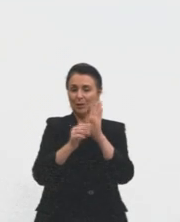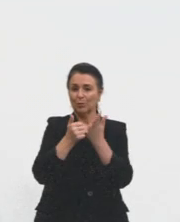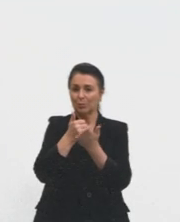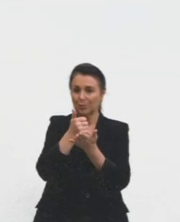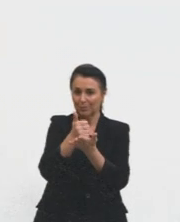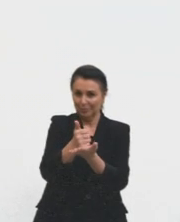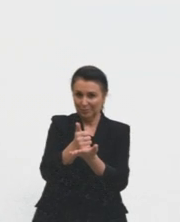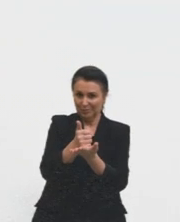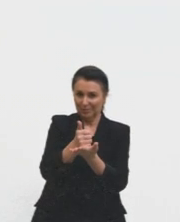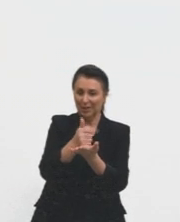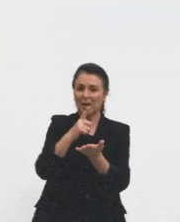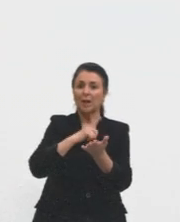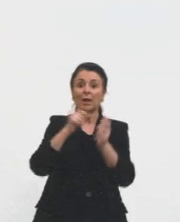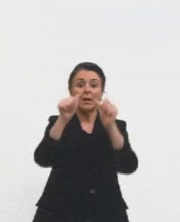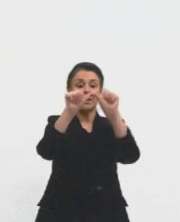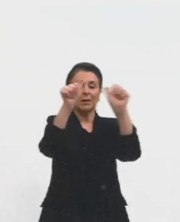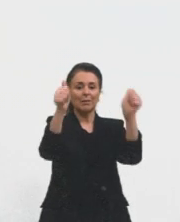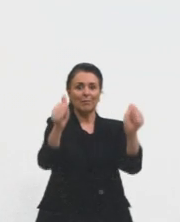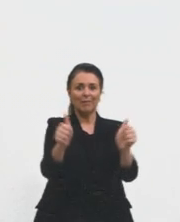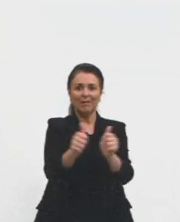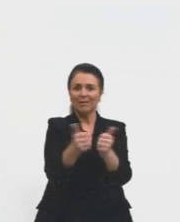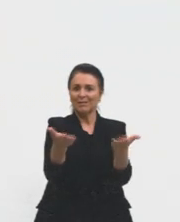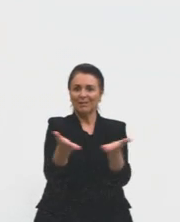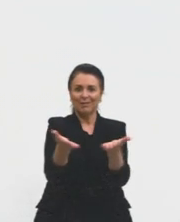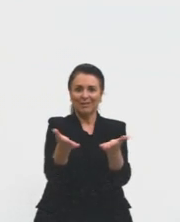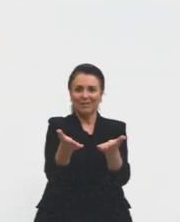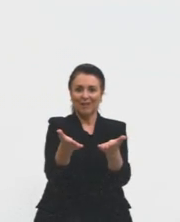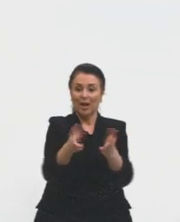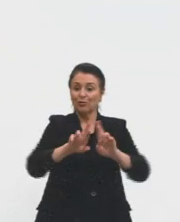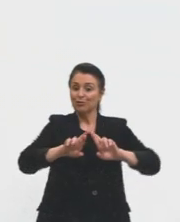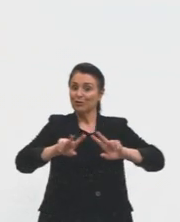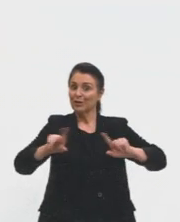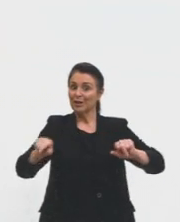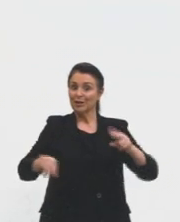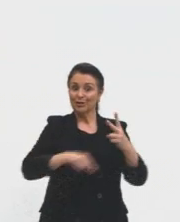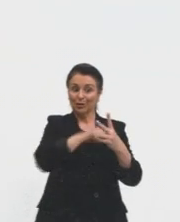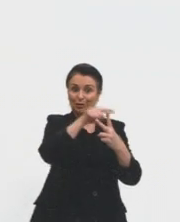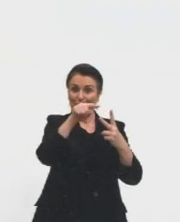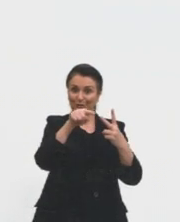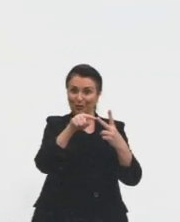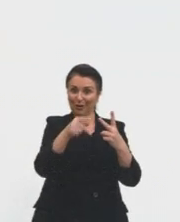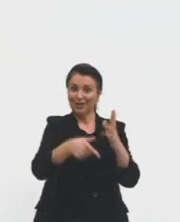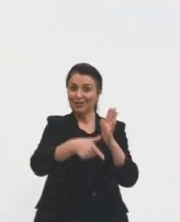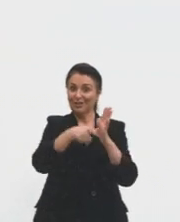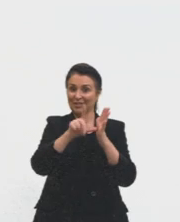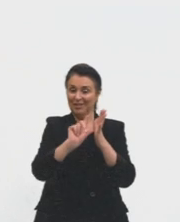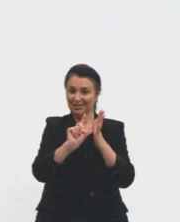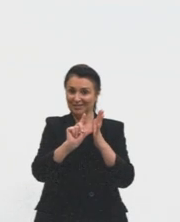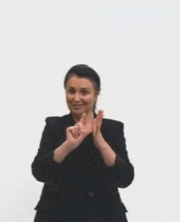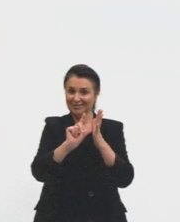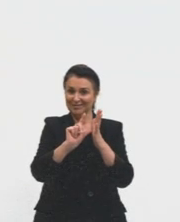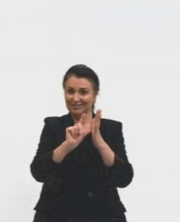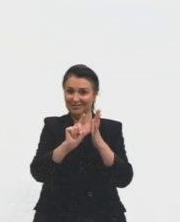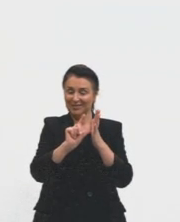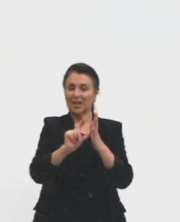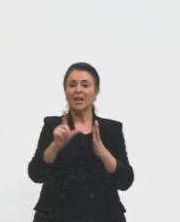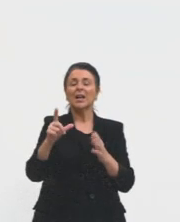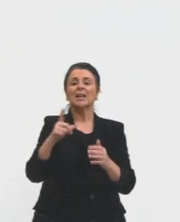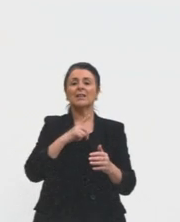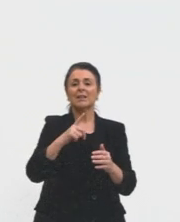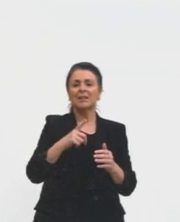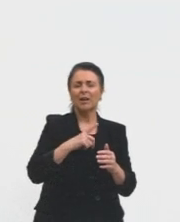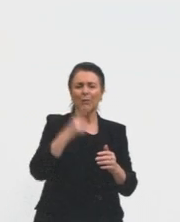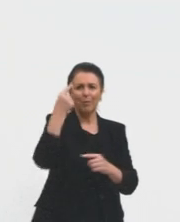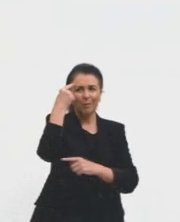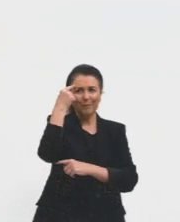o terceiro texto de apoio ele tem imagem ele não é como os outros dois anteriores e ele se encaixa mas